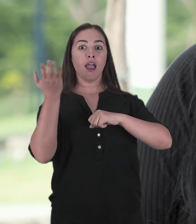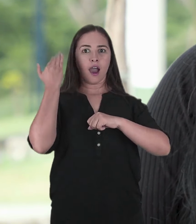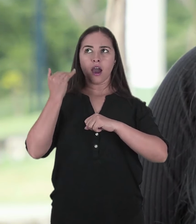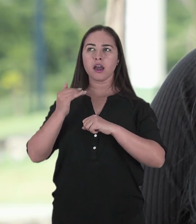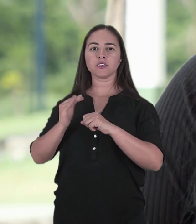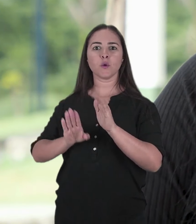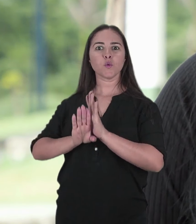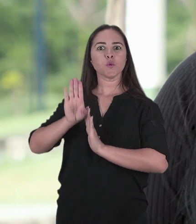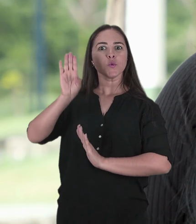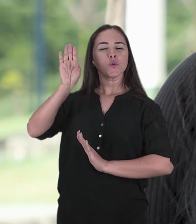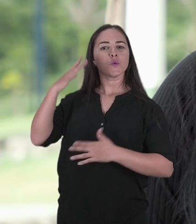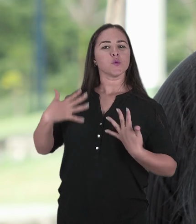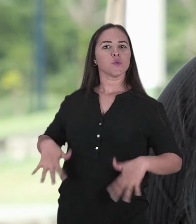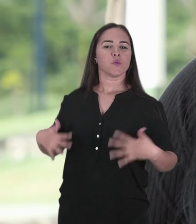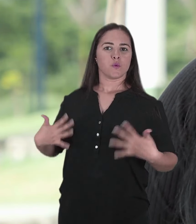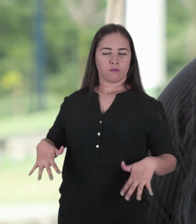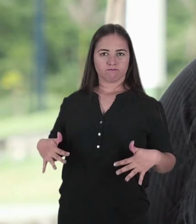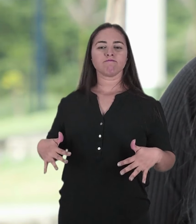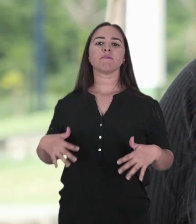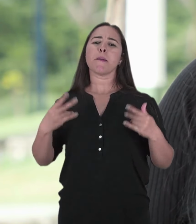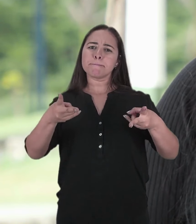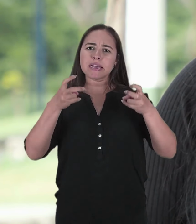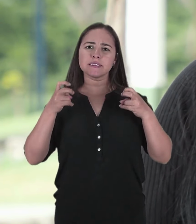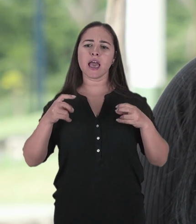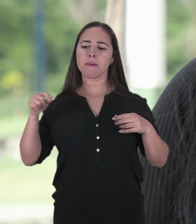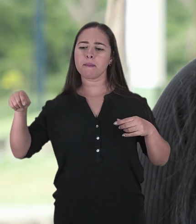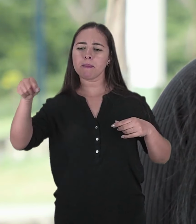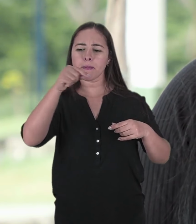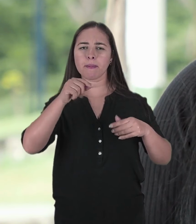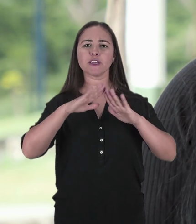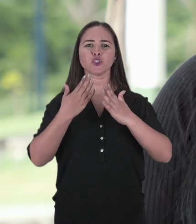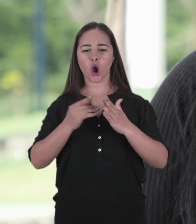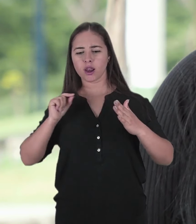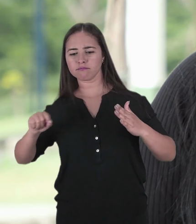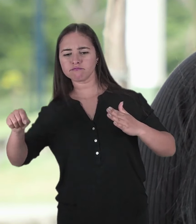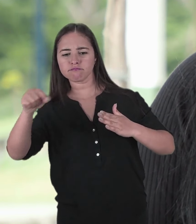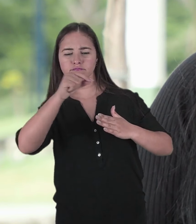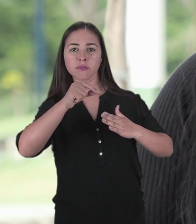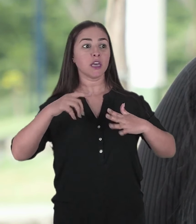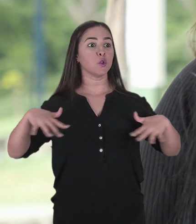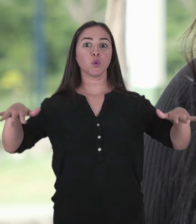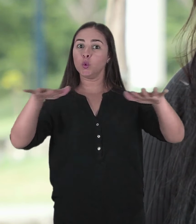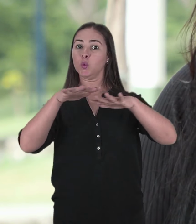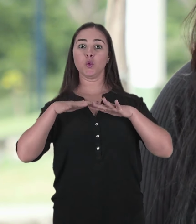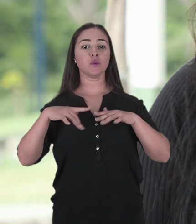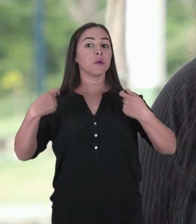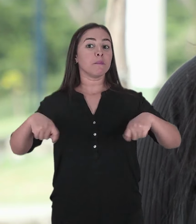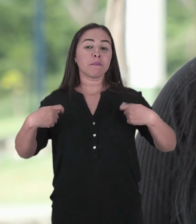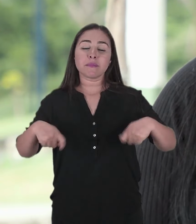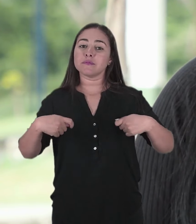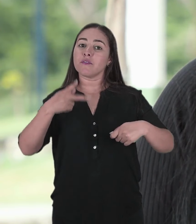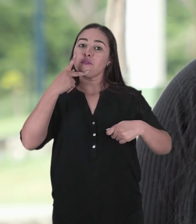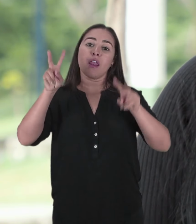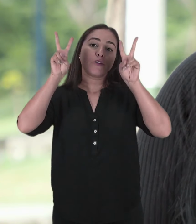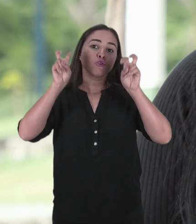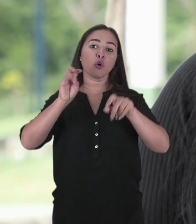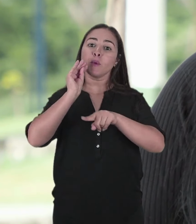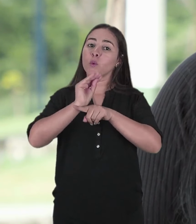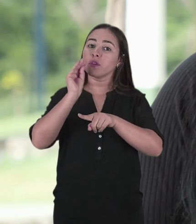E a gente percebe realmente, não só no território em volta da escola, como em Inuã como um todo, né, uma necessidade de se falar sobre esse